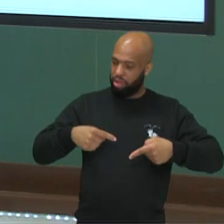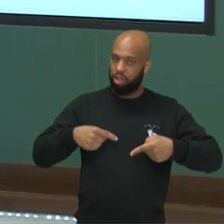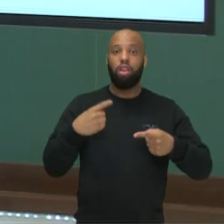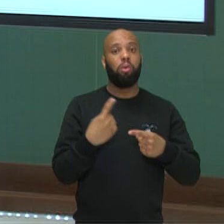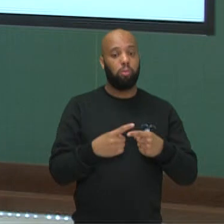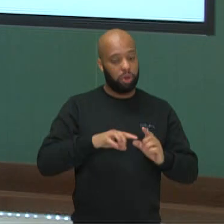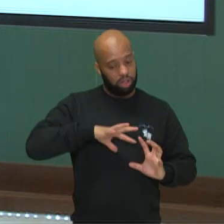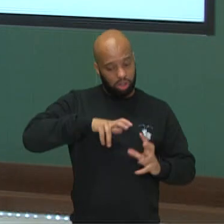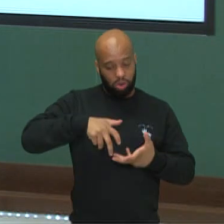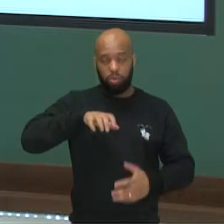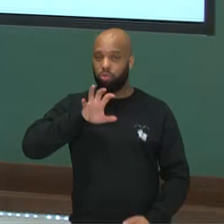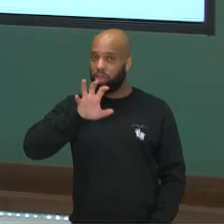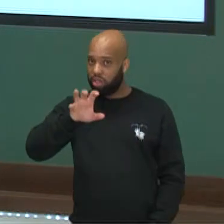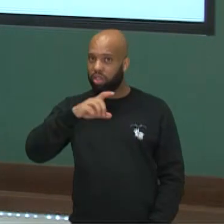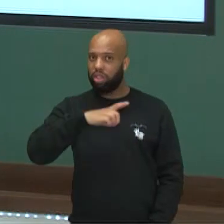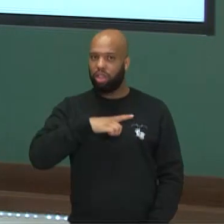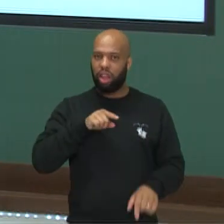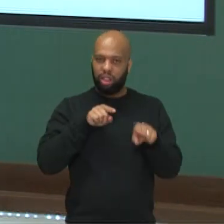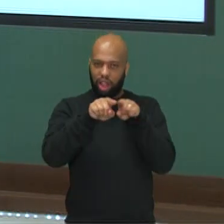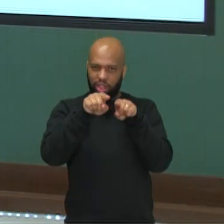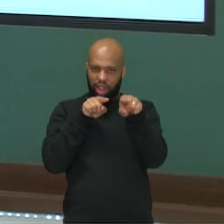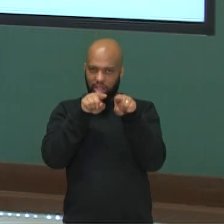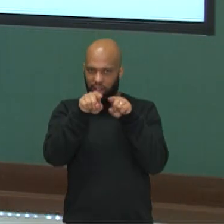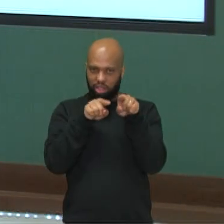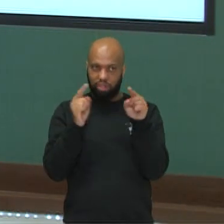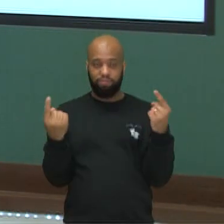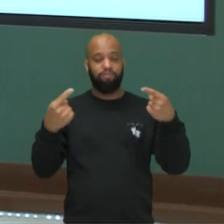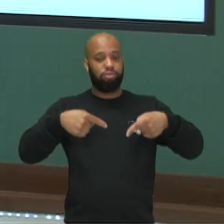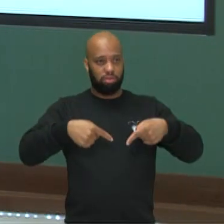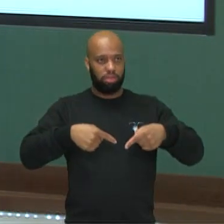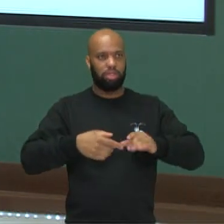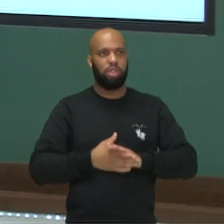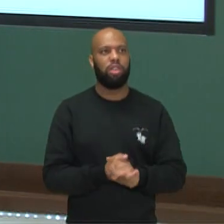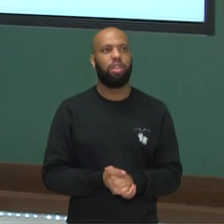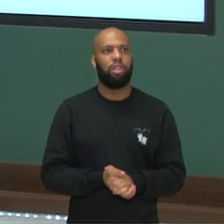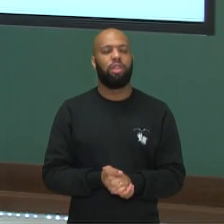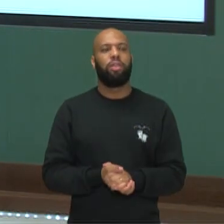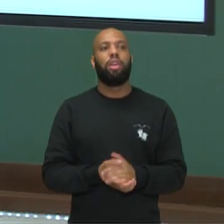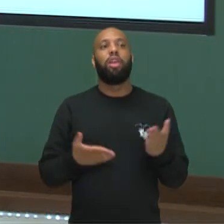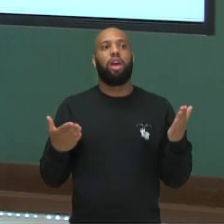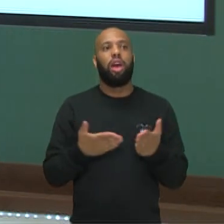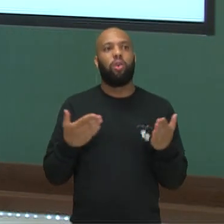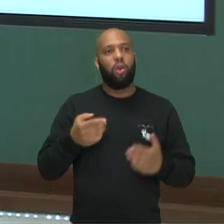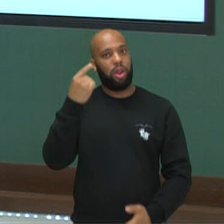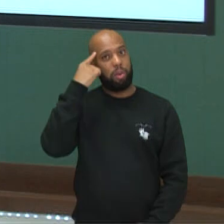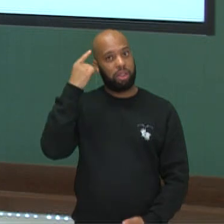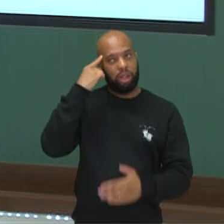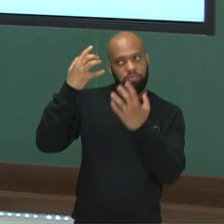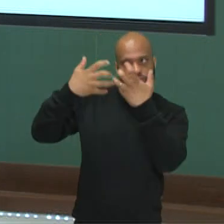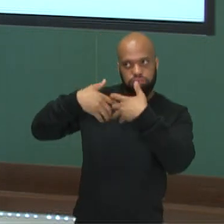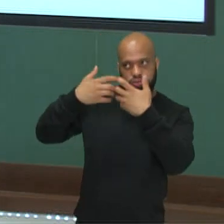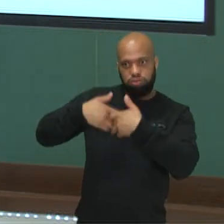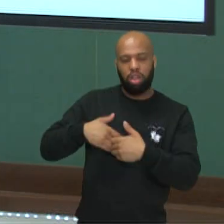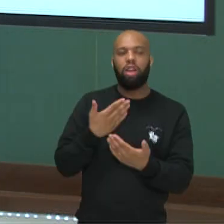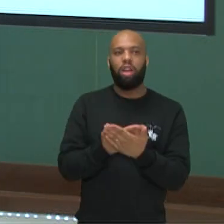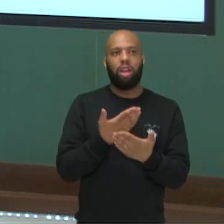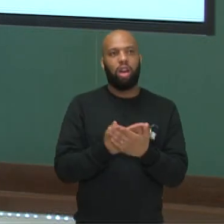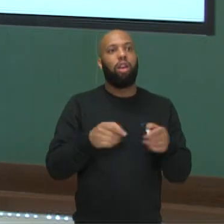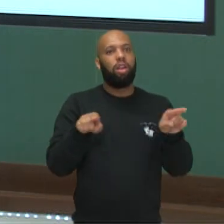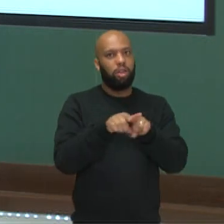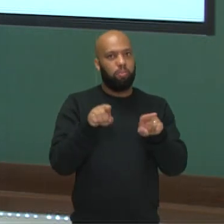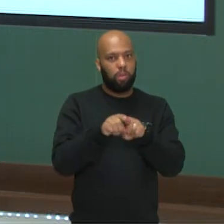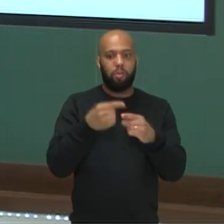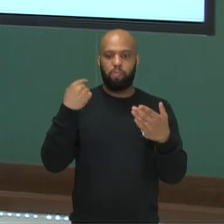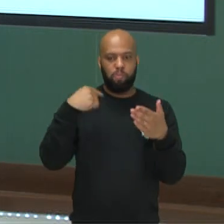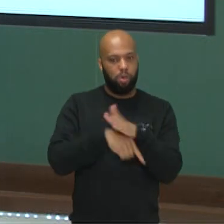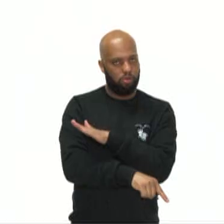é concorrido, meu amigo. Você sabe, você vai saber disso. Para pensar sobre esta aula ainda